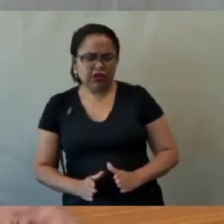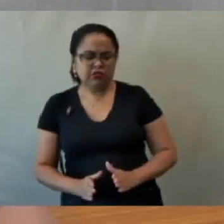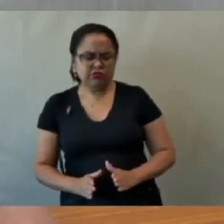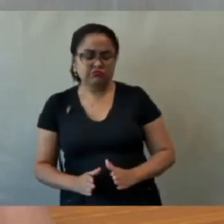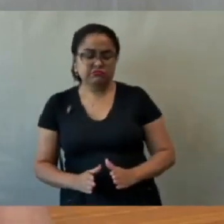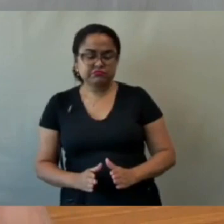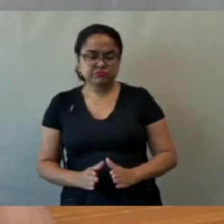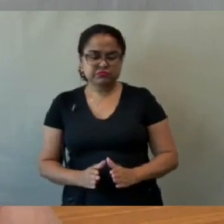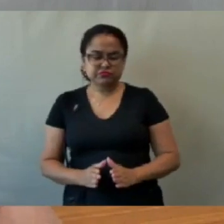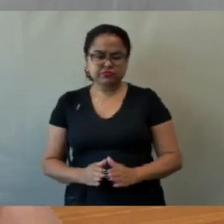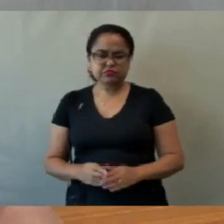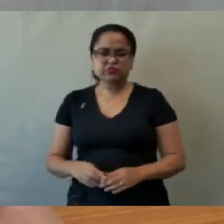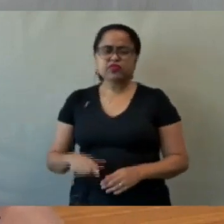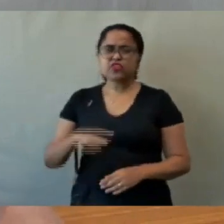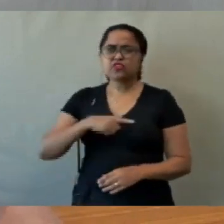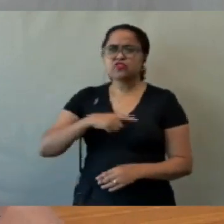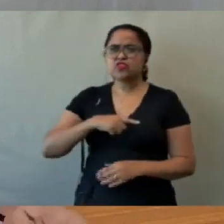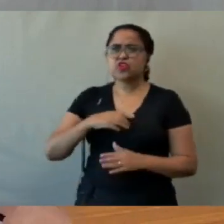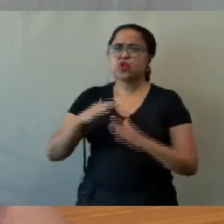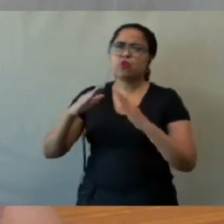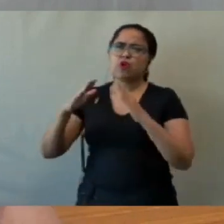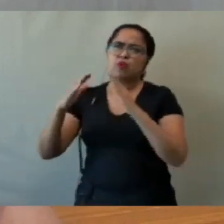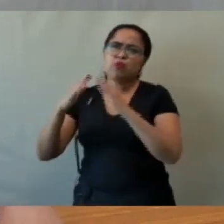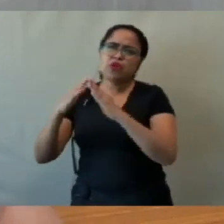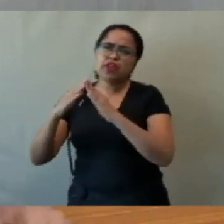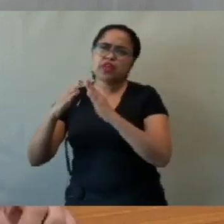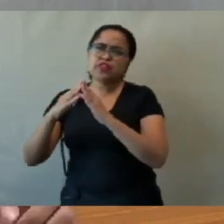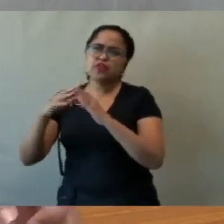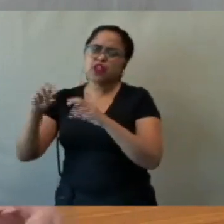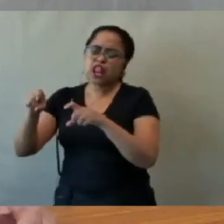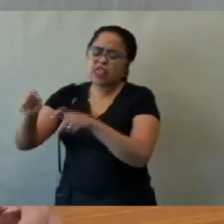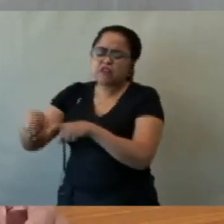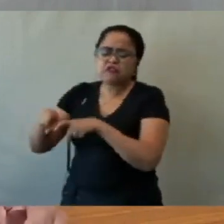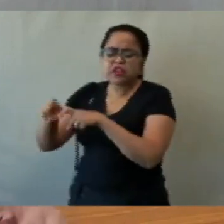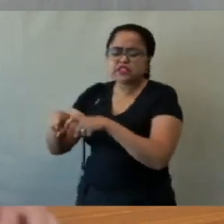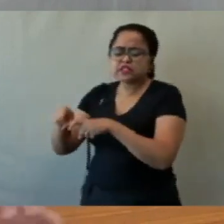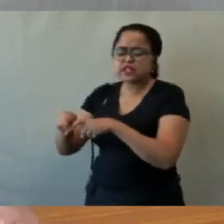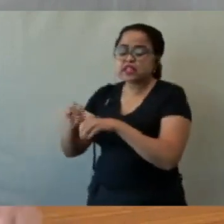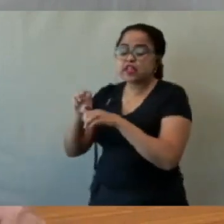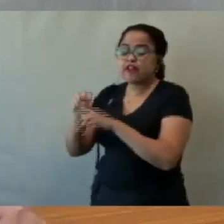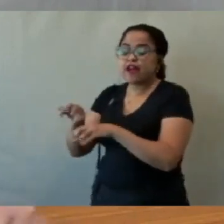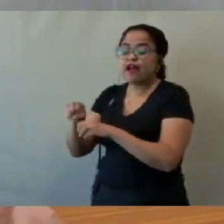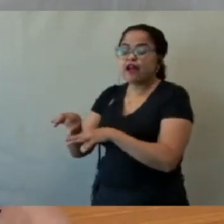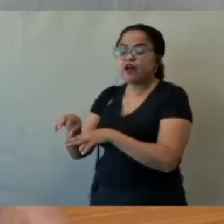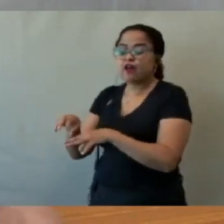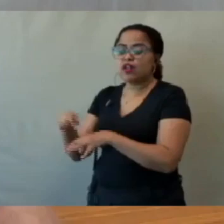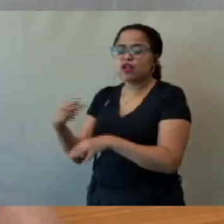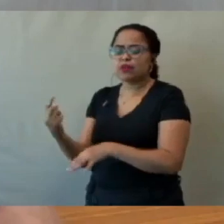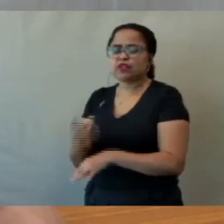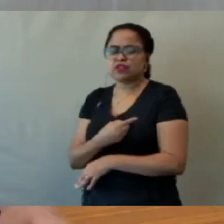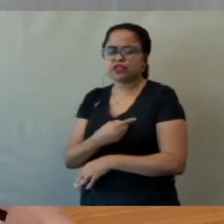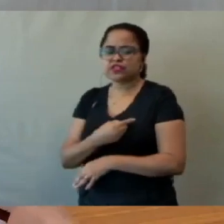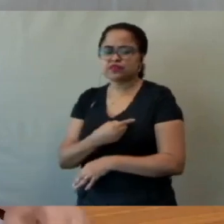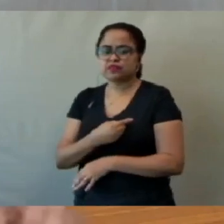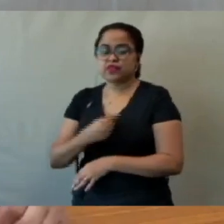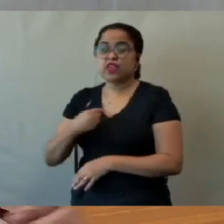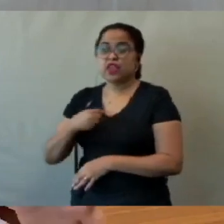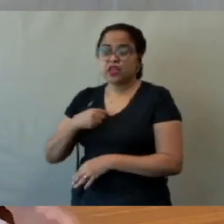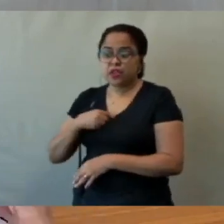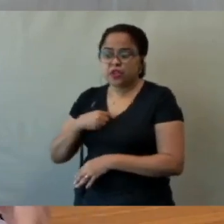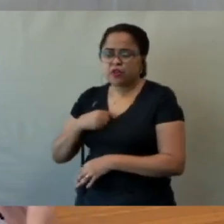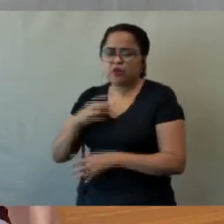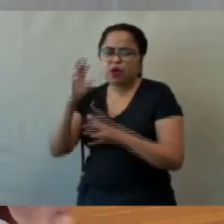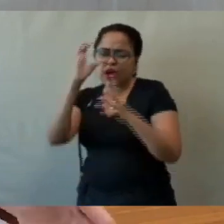uma moradora da fazenda que dava aula para a gente. Então, eu fui alfabetizada nessa